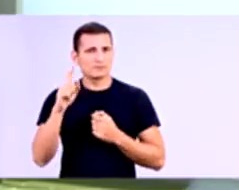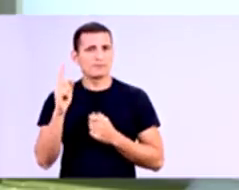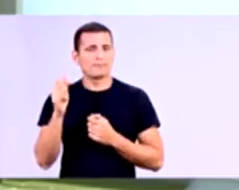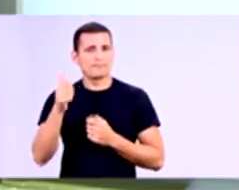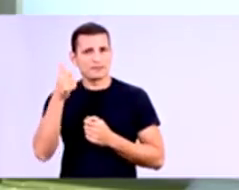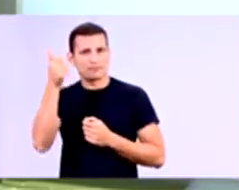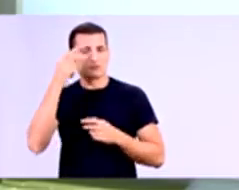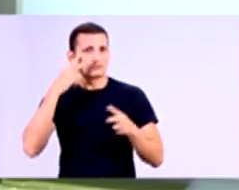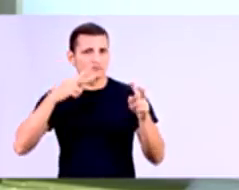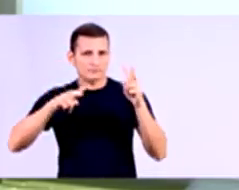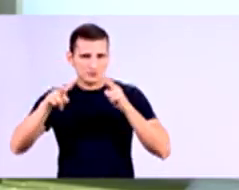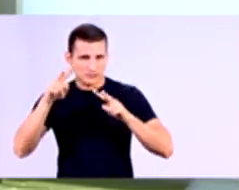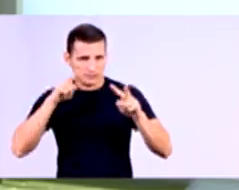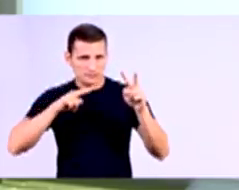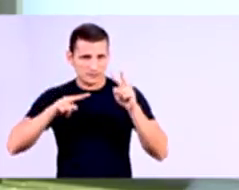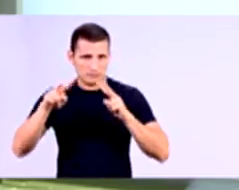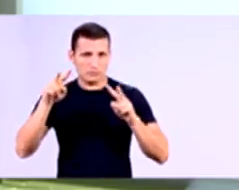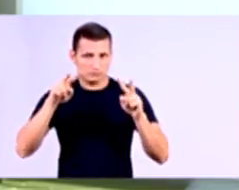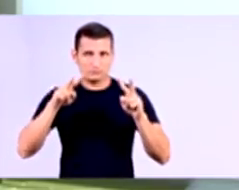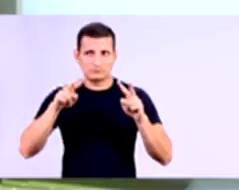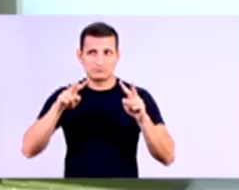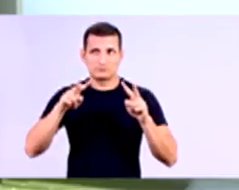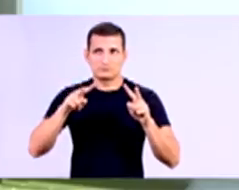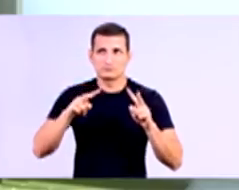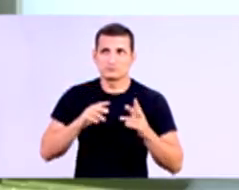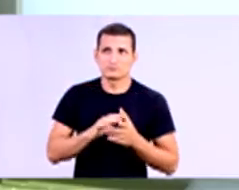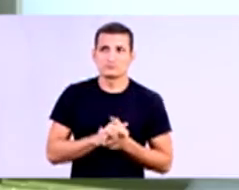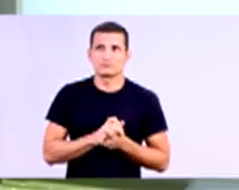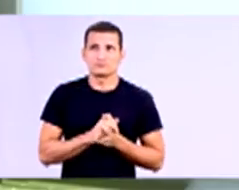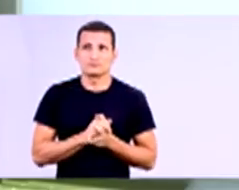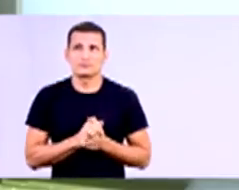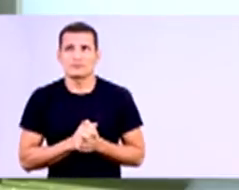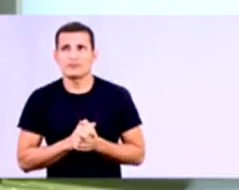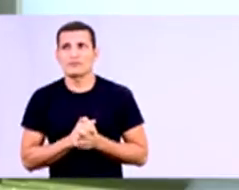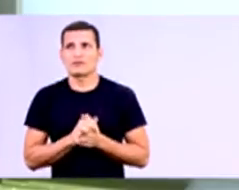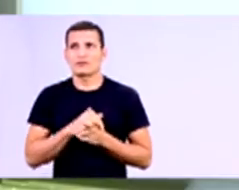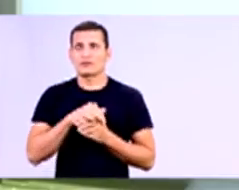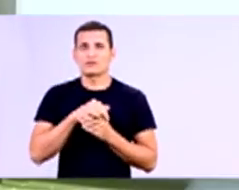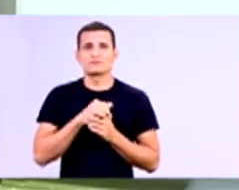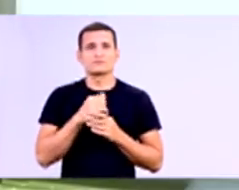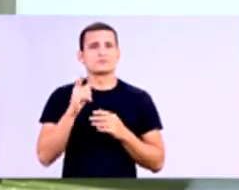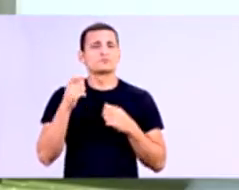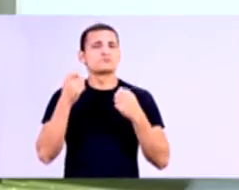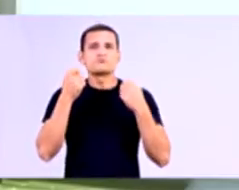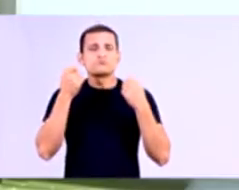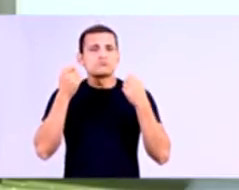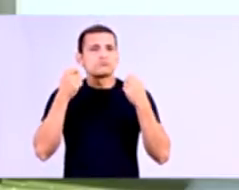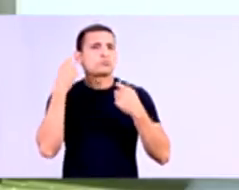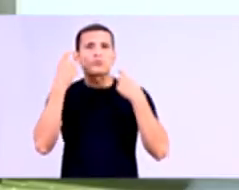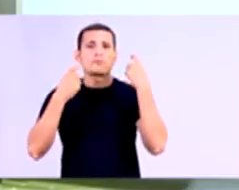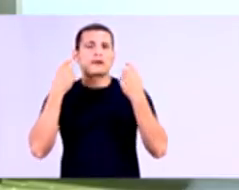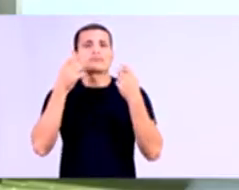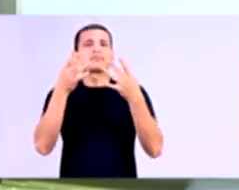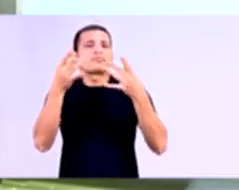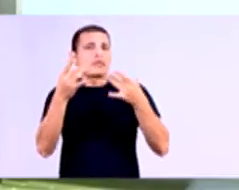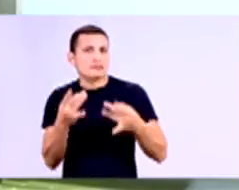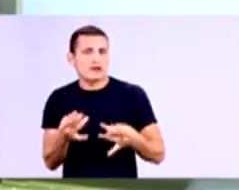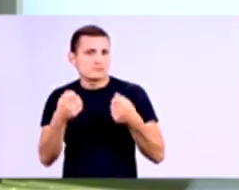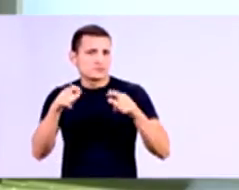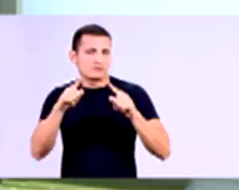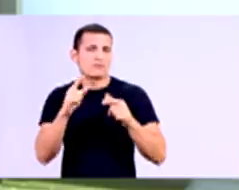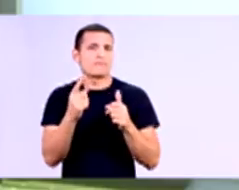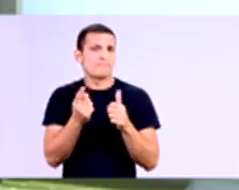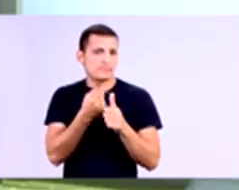uma visualização macro, aquela visualização sem se preocupar com detalhes. Então, primeiro você faz um